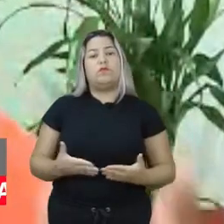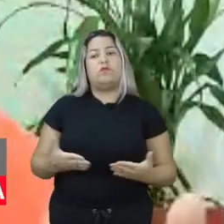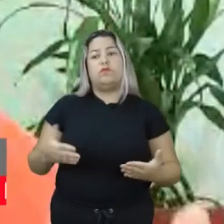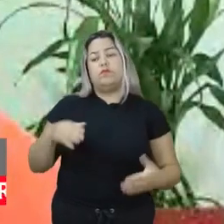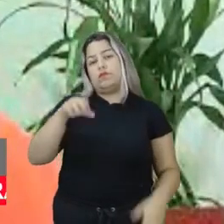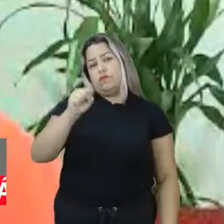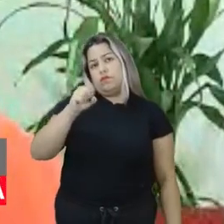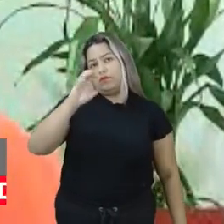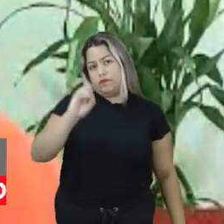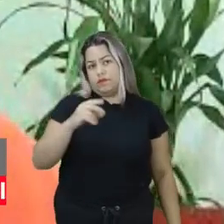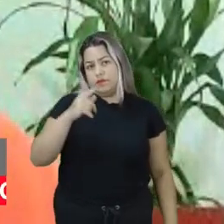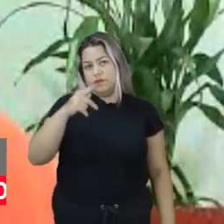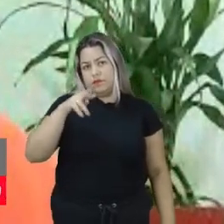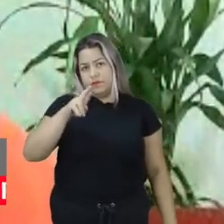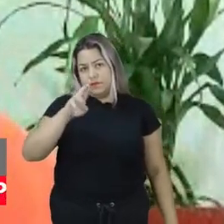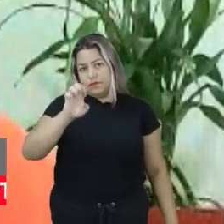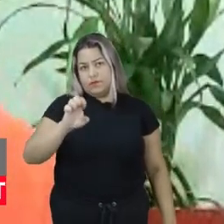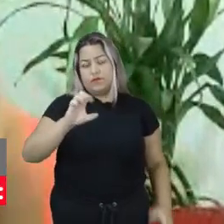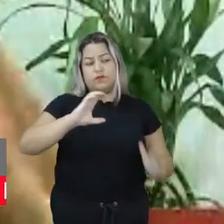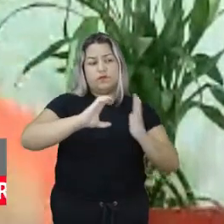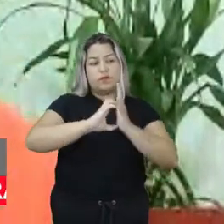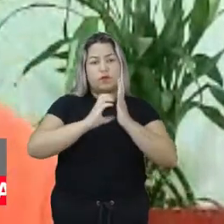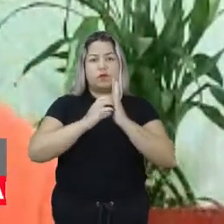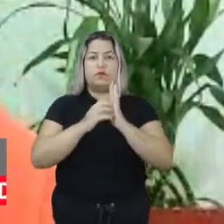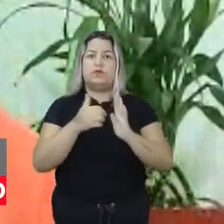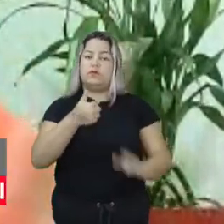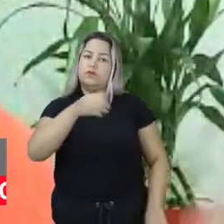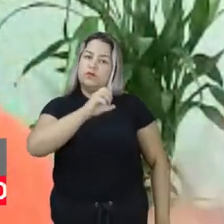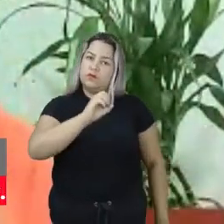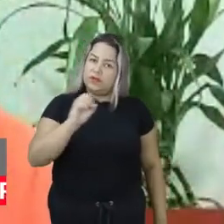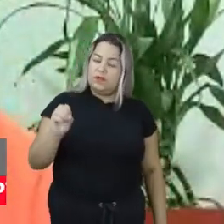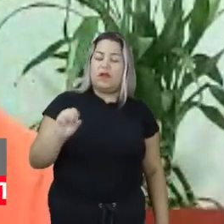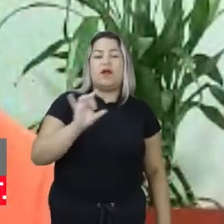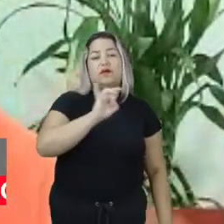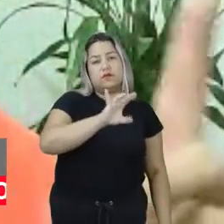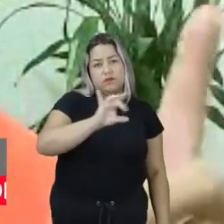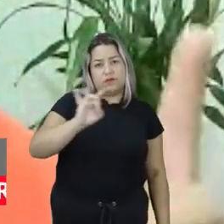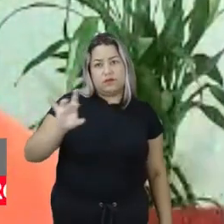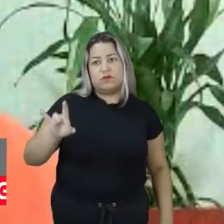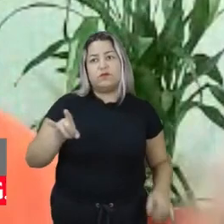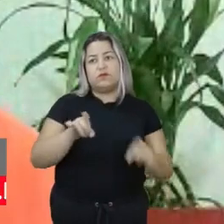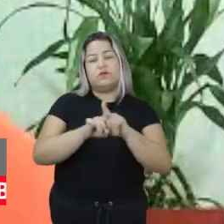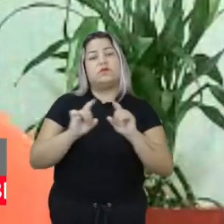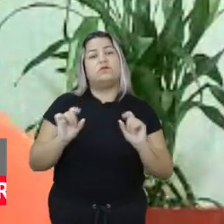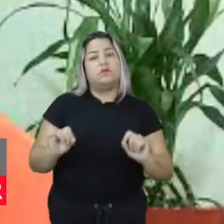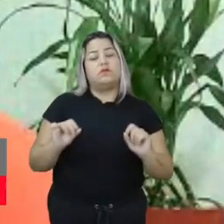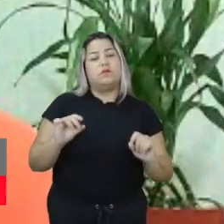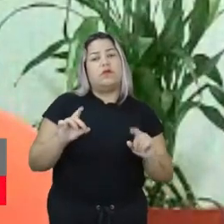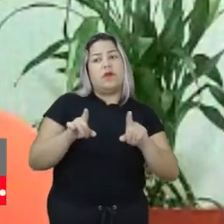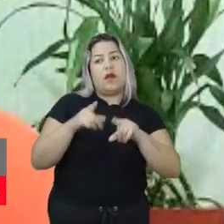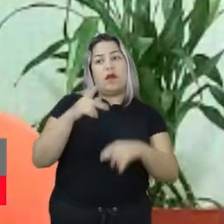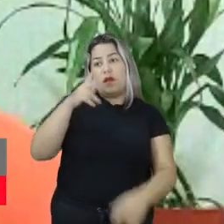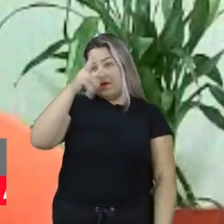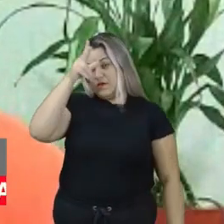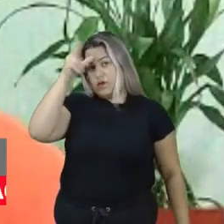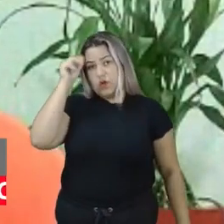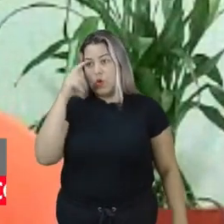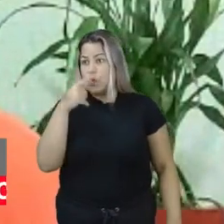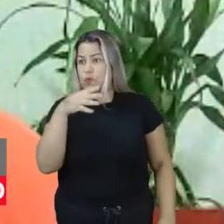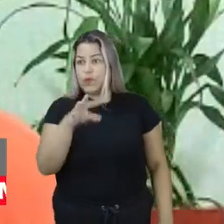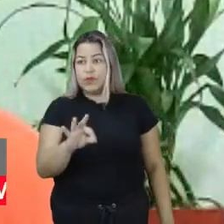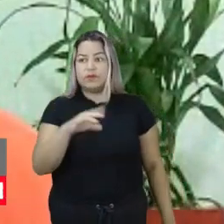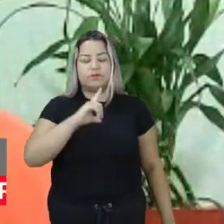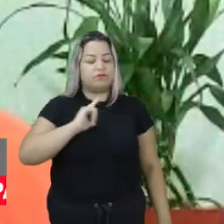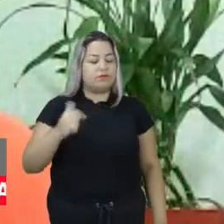de 80 pré-candidatos a prefeito, eu calculo que eles vão chegar a 100, ou seja, a cada 4 cidades do Paraná nós vamos ter um candidato a prefeito, e onde o PT não estiver